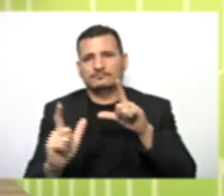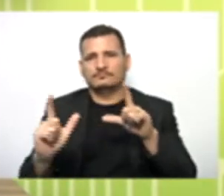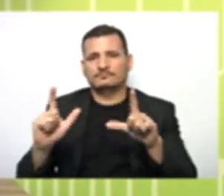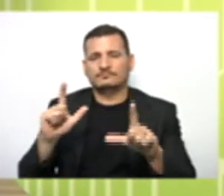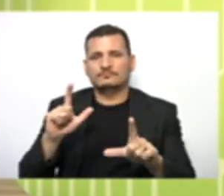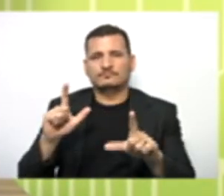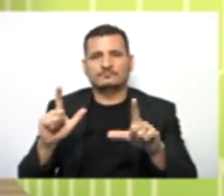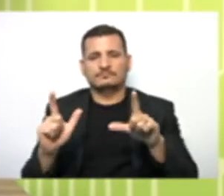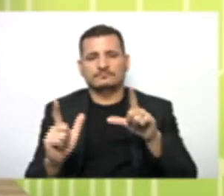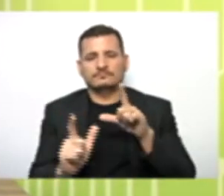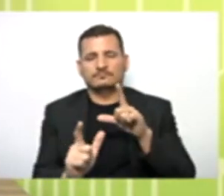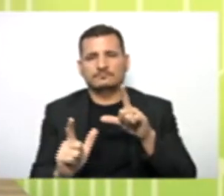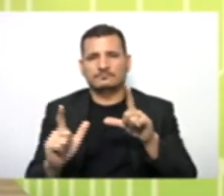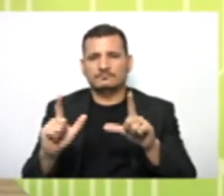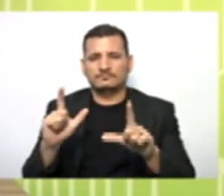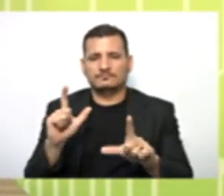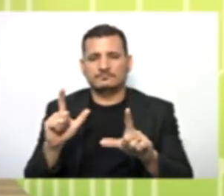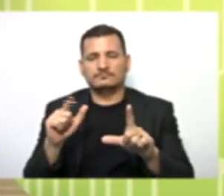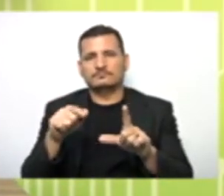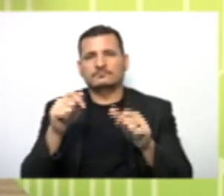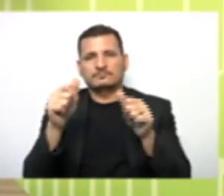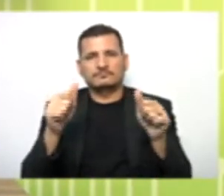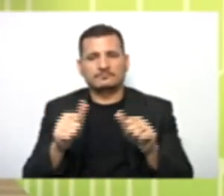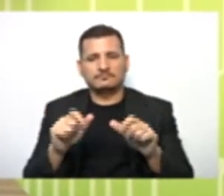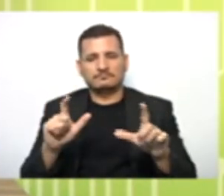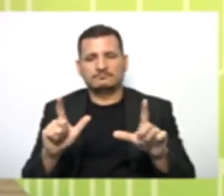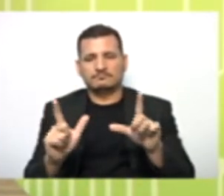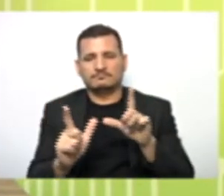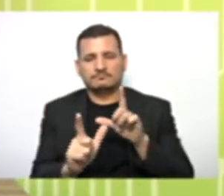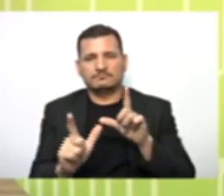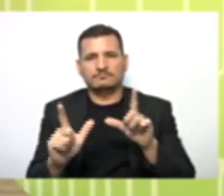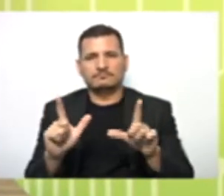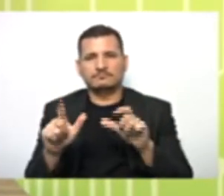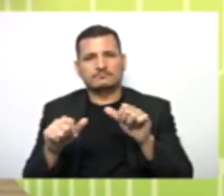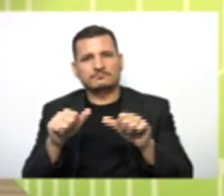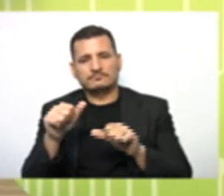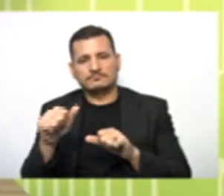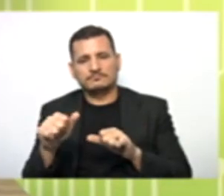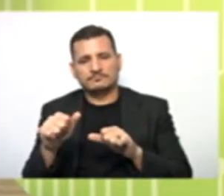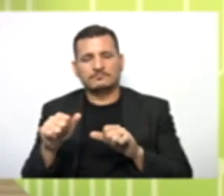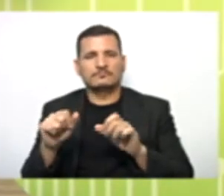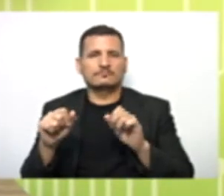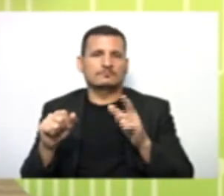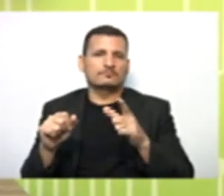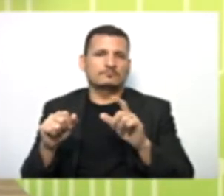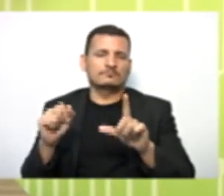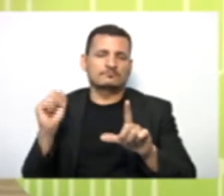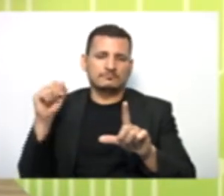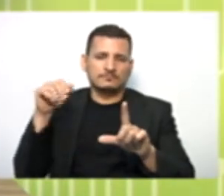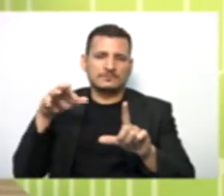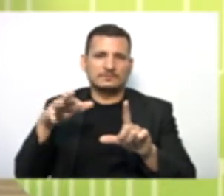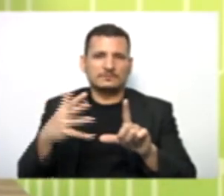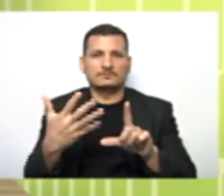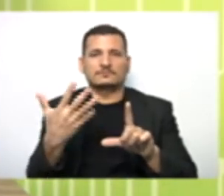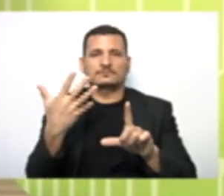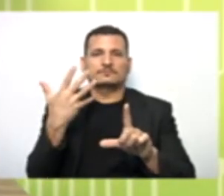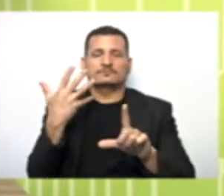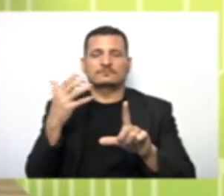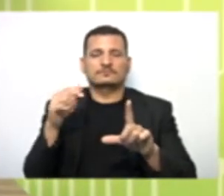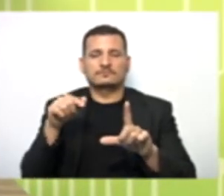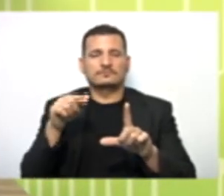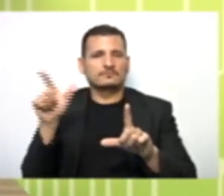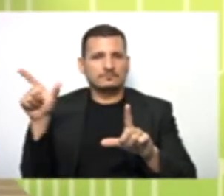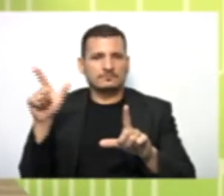ele tem que considerar que a imagem vai ser mudada, um possível reflexo de uma outra